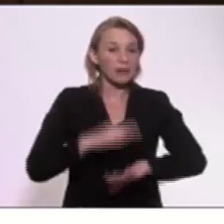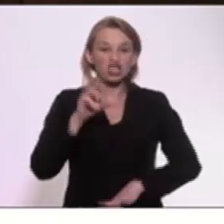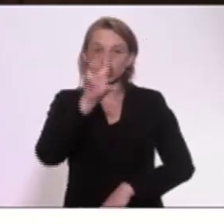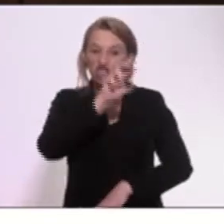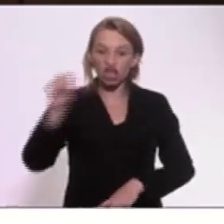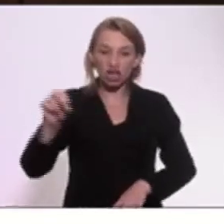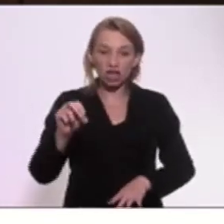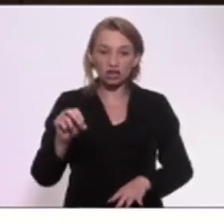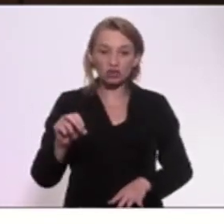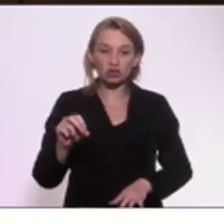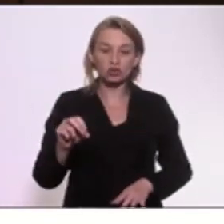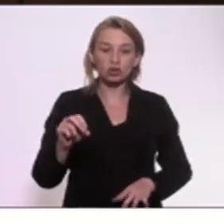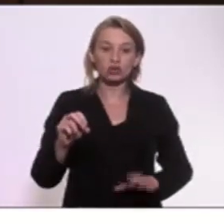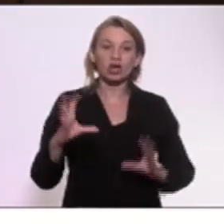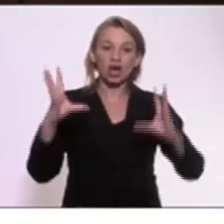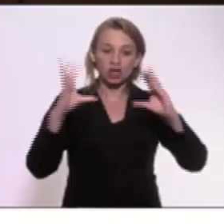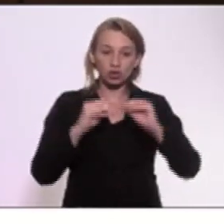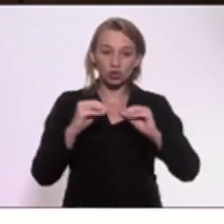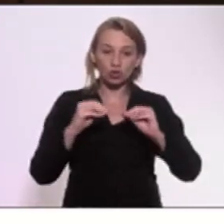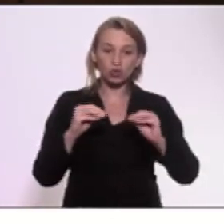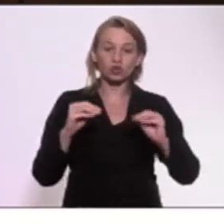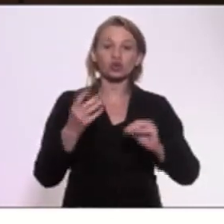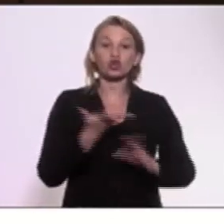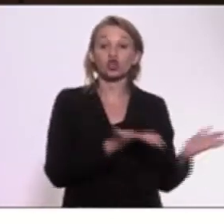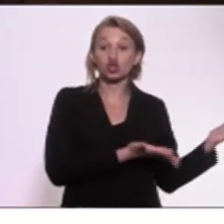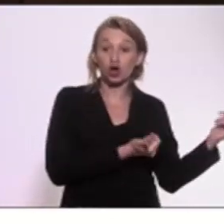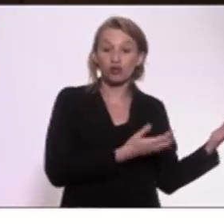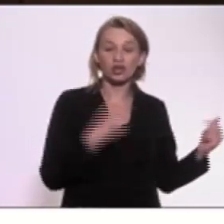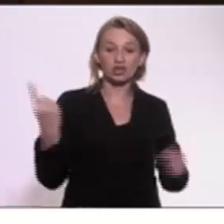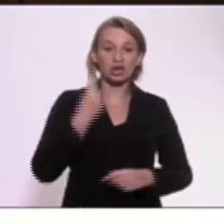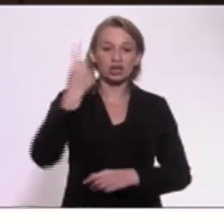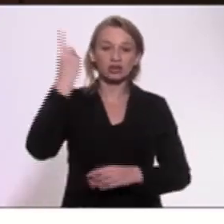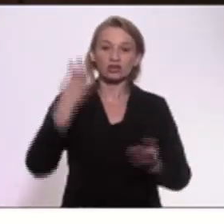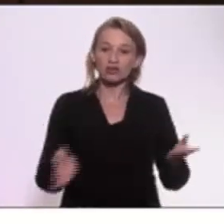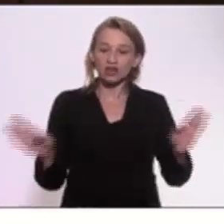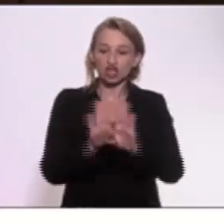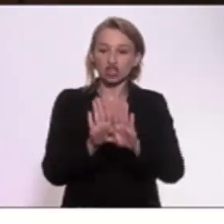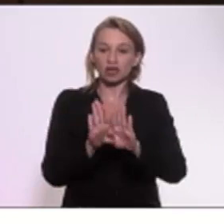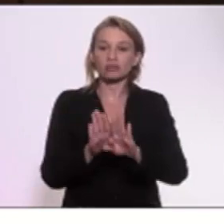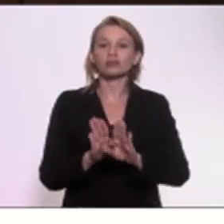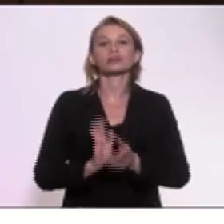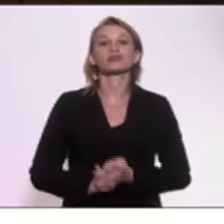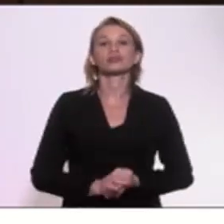500 turnos da noite de educação de jovens e adultos foram encerrados.